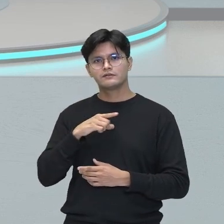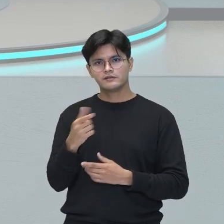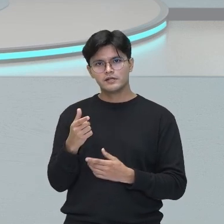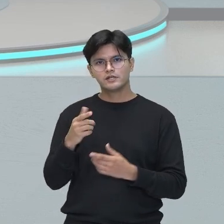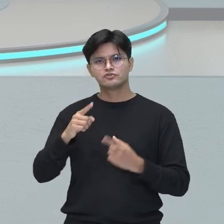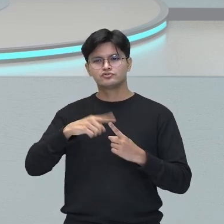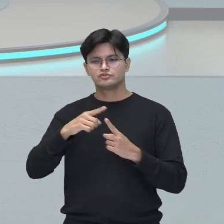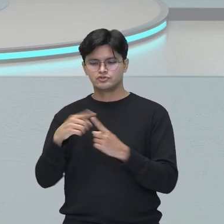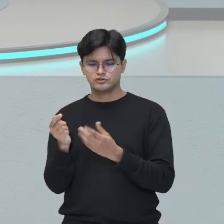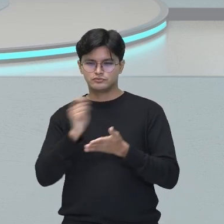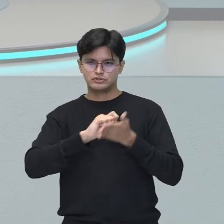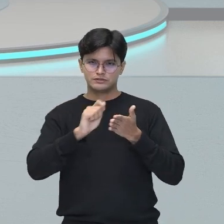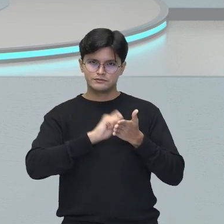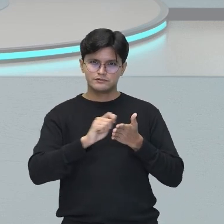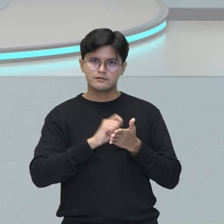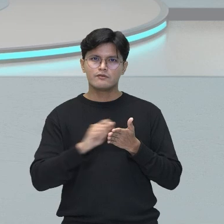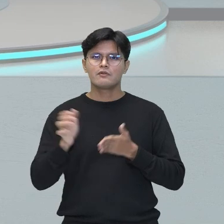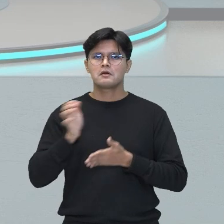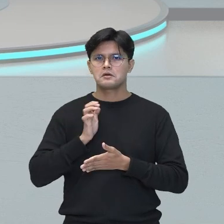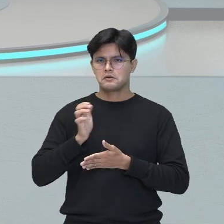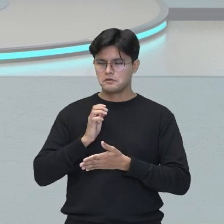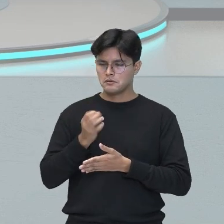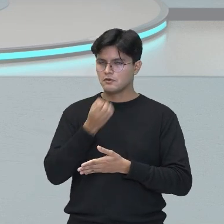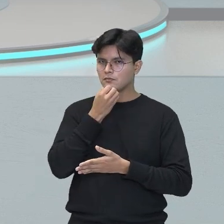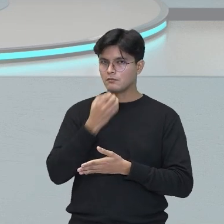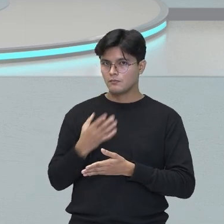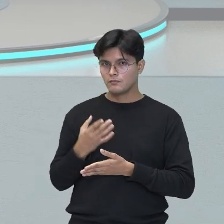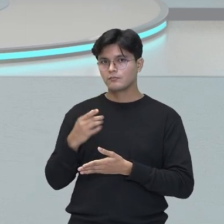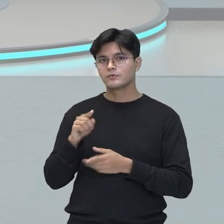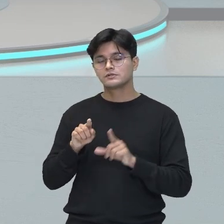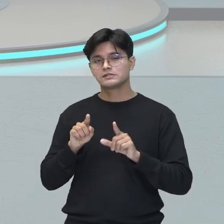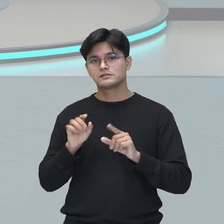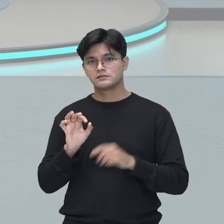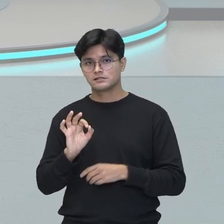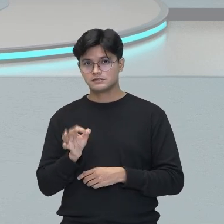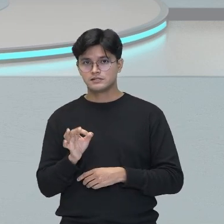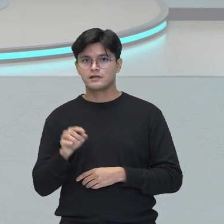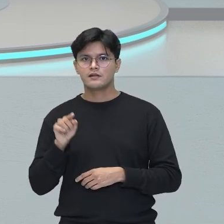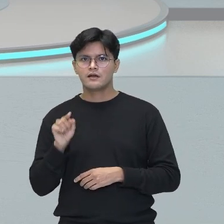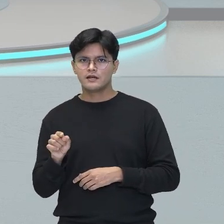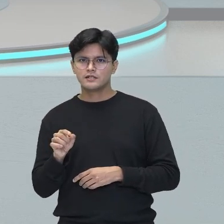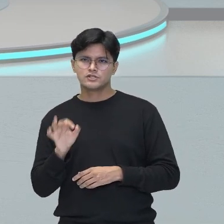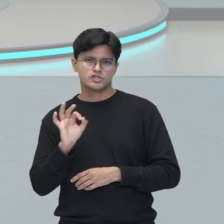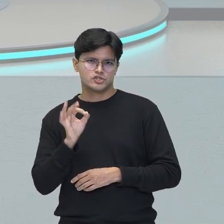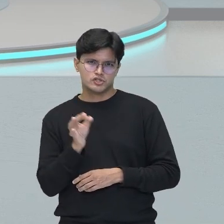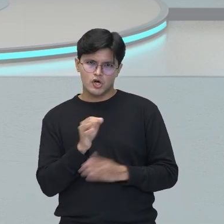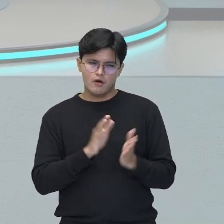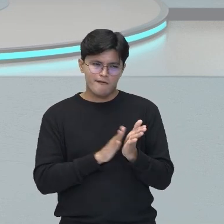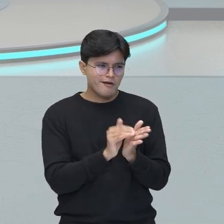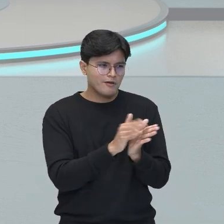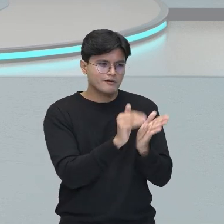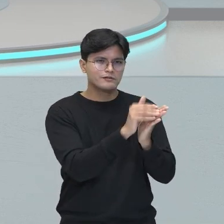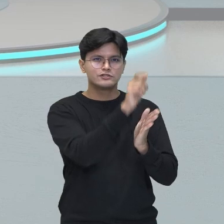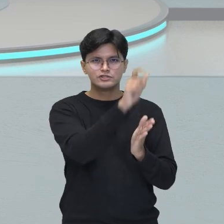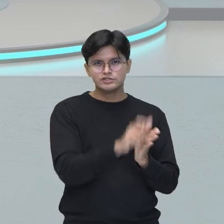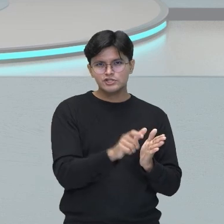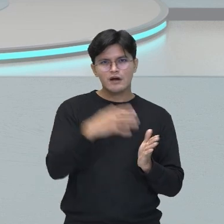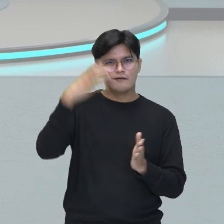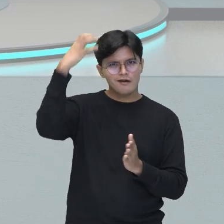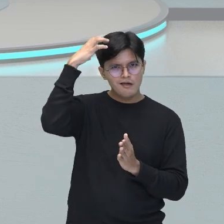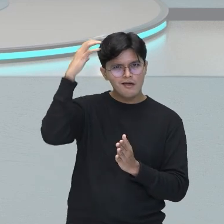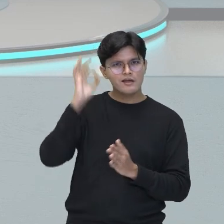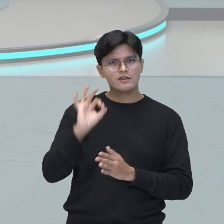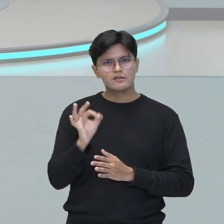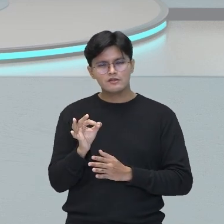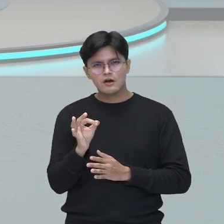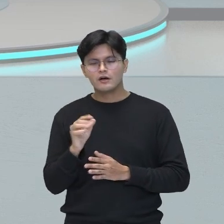movimentado não se limitando a terc elogios a Reis como os outros cronistas da